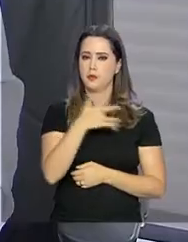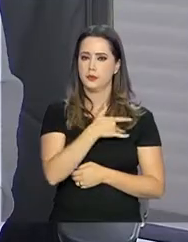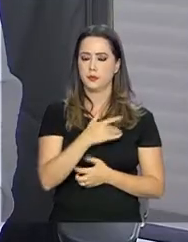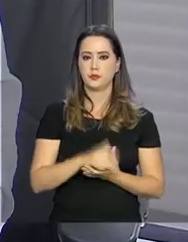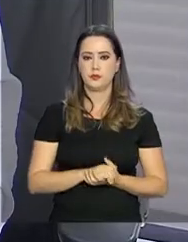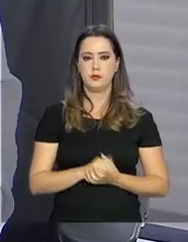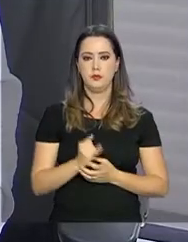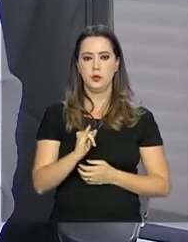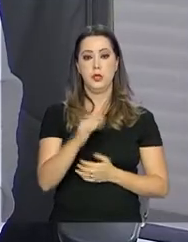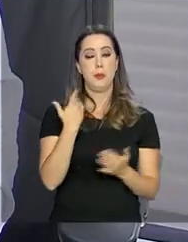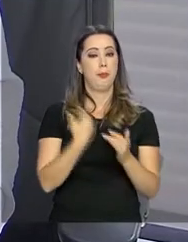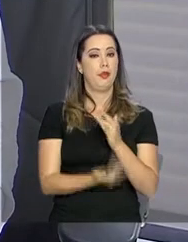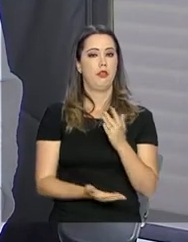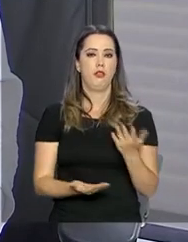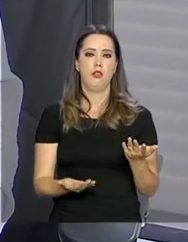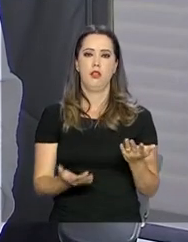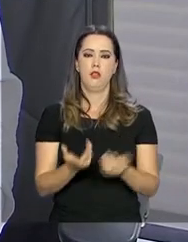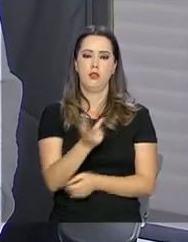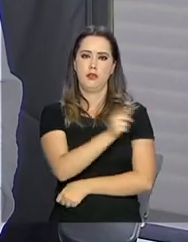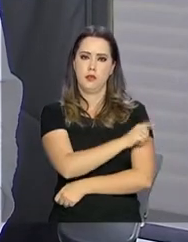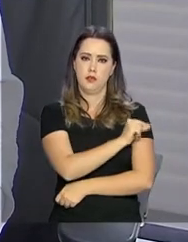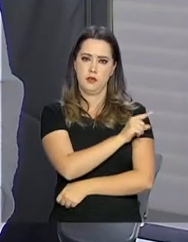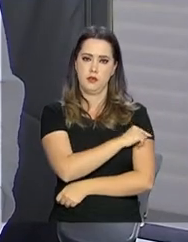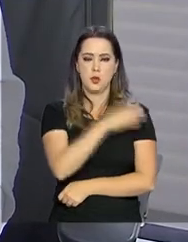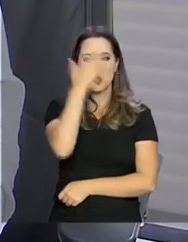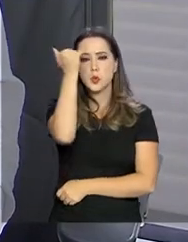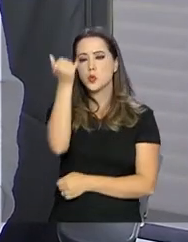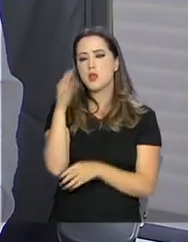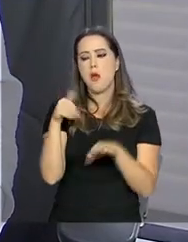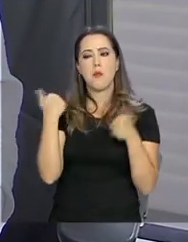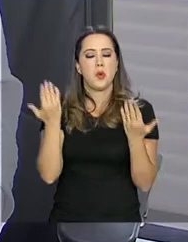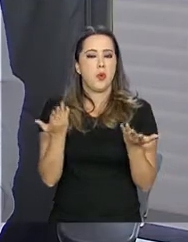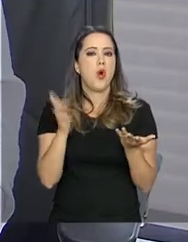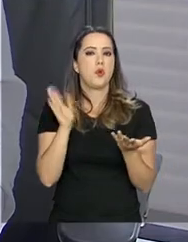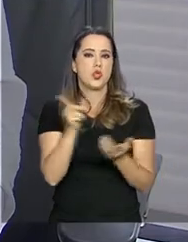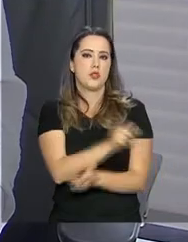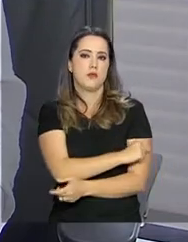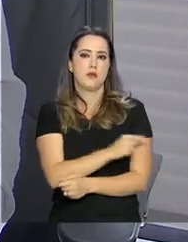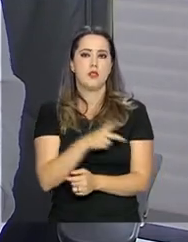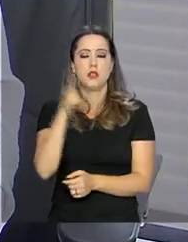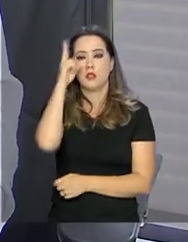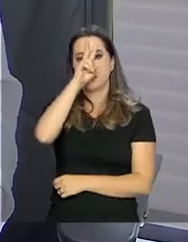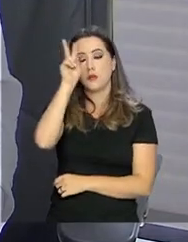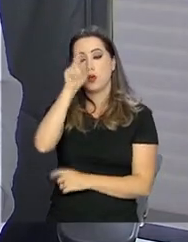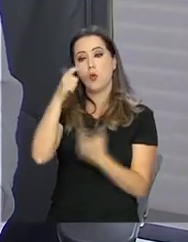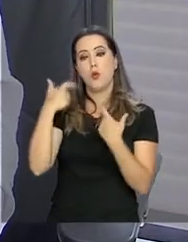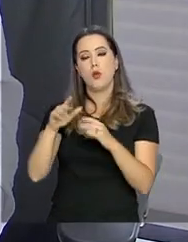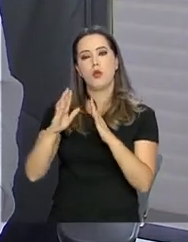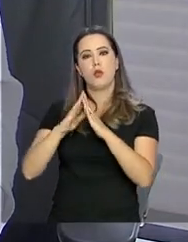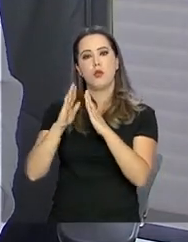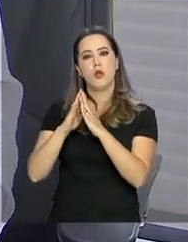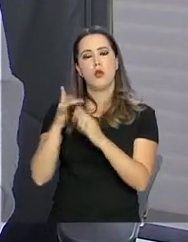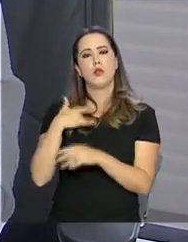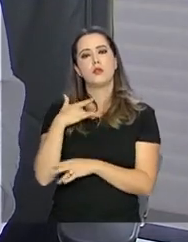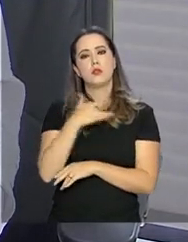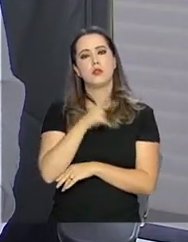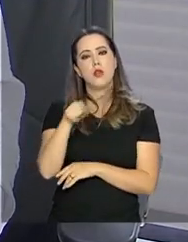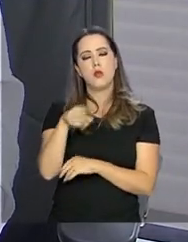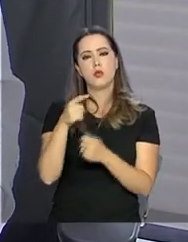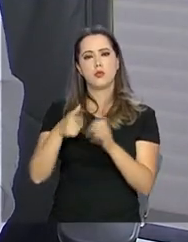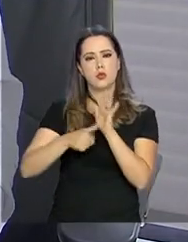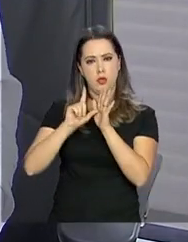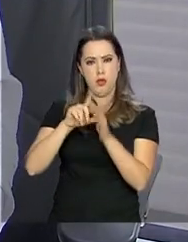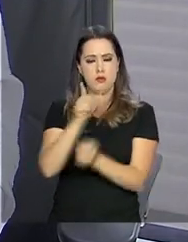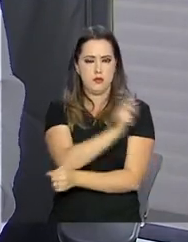Se eles perderam a caderneta, não sabe que vacinas tomaram, lembrar qual foi o posto de vacinação que foi